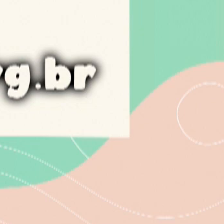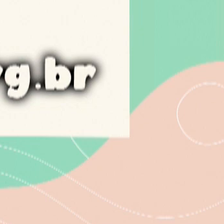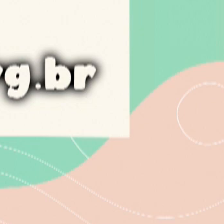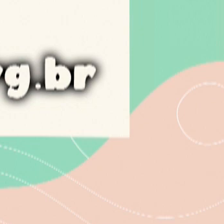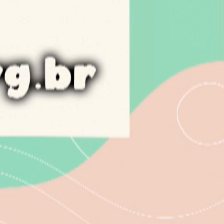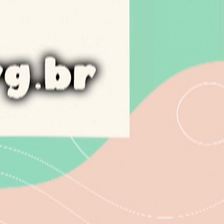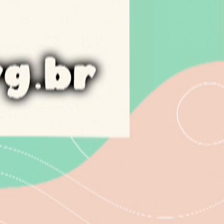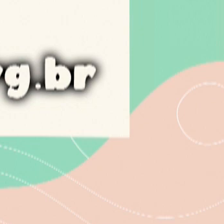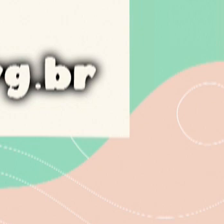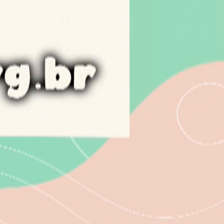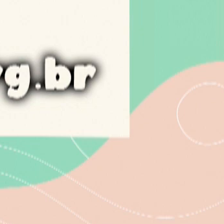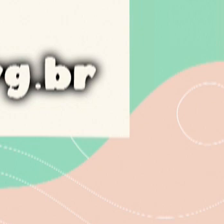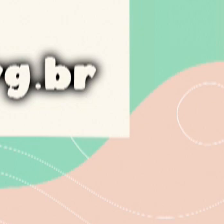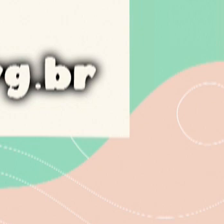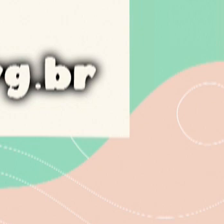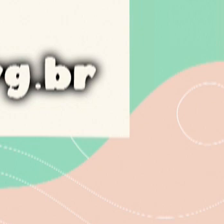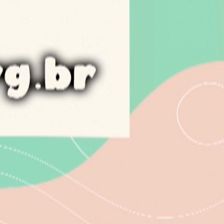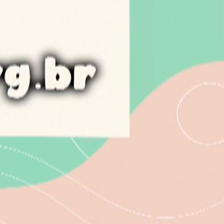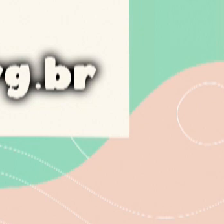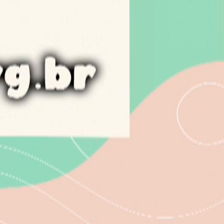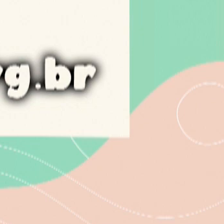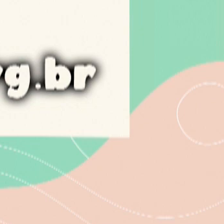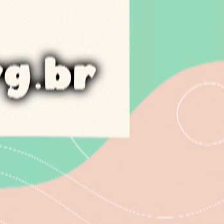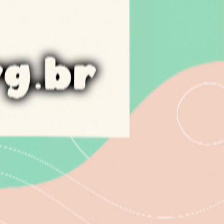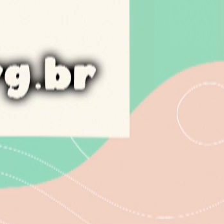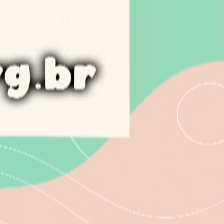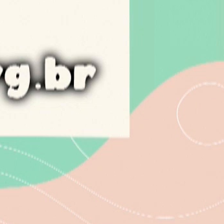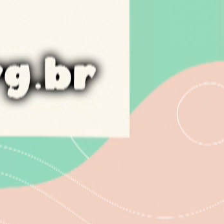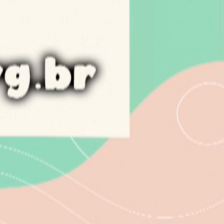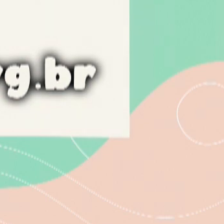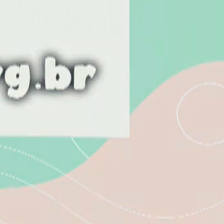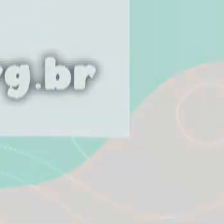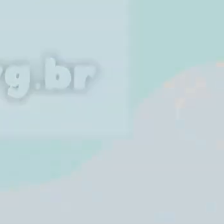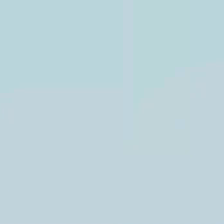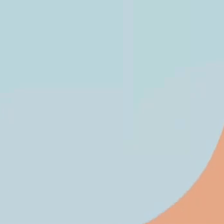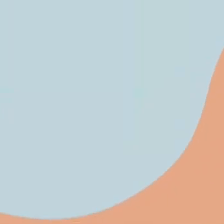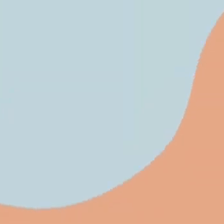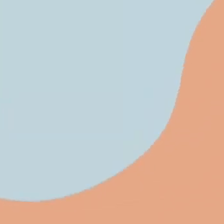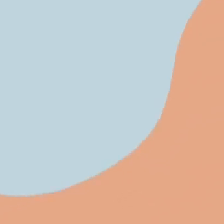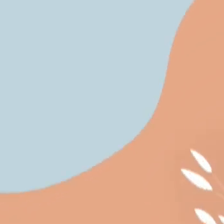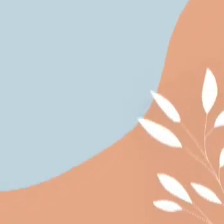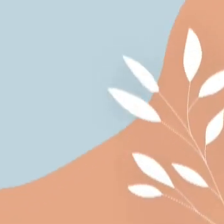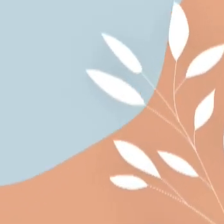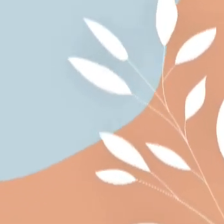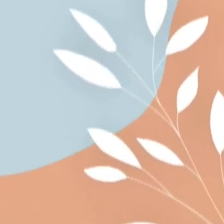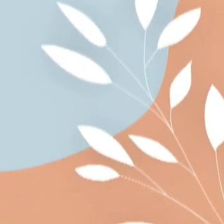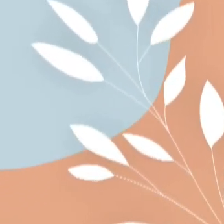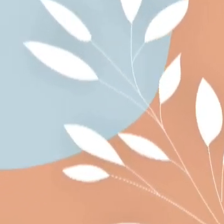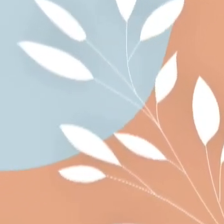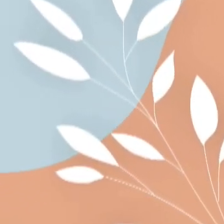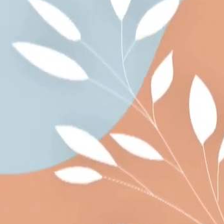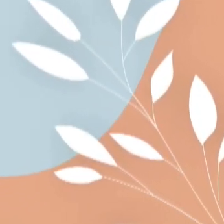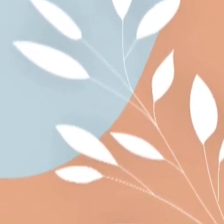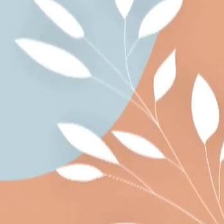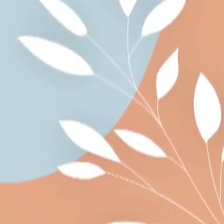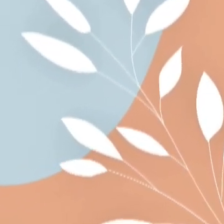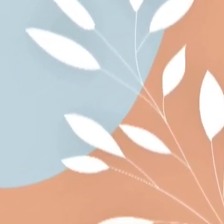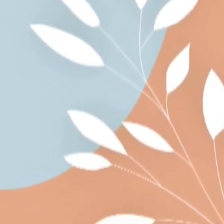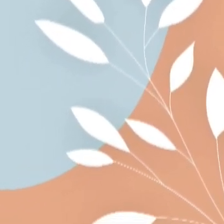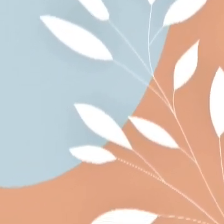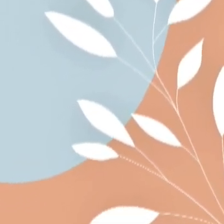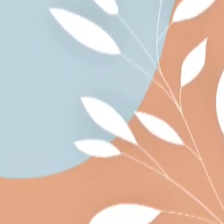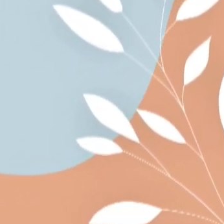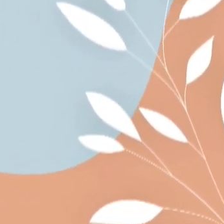está aguardando uma família para dar muito amor e carinho. Os protetores independentes também